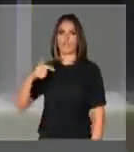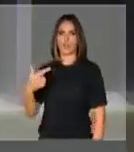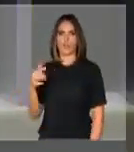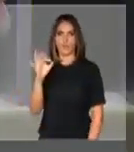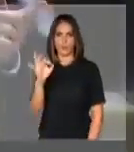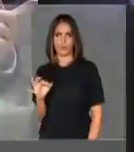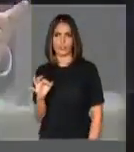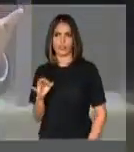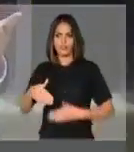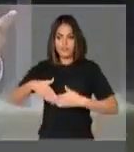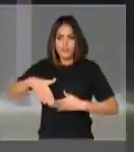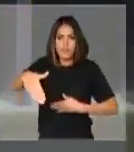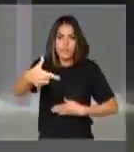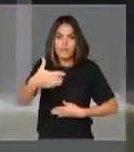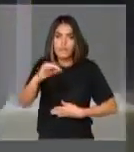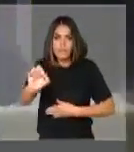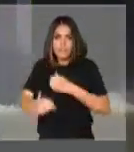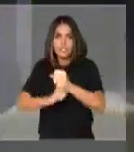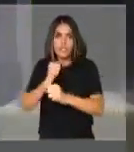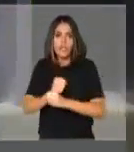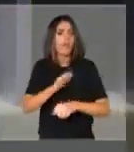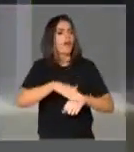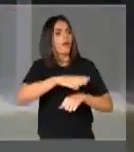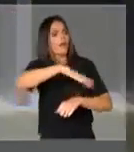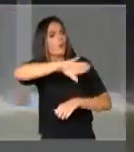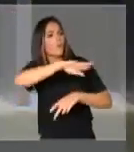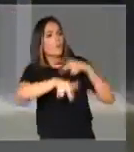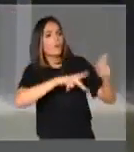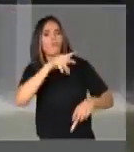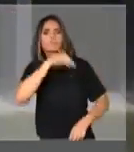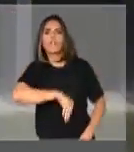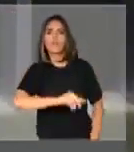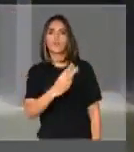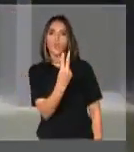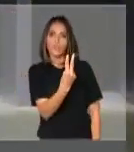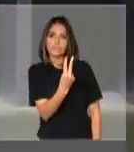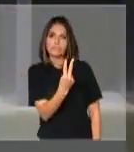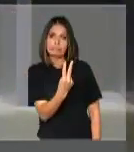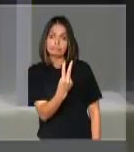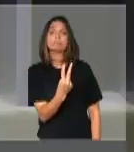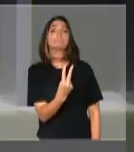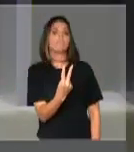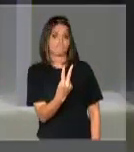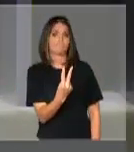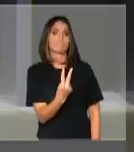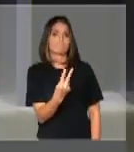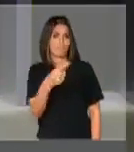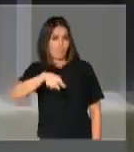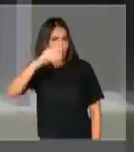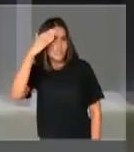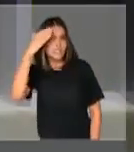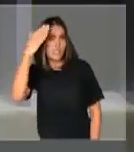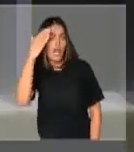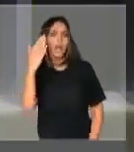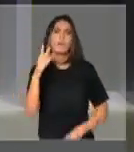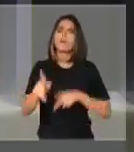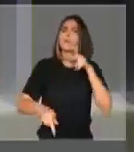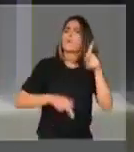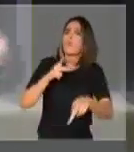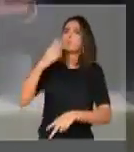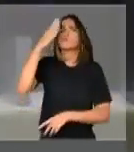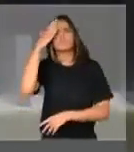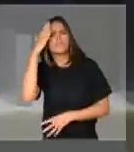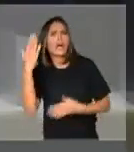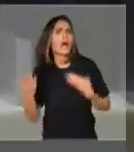92% nos próximos 20 anos em cima de quem ganha 2 salários mínimos? É de conhecimento da